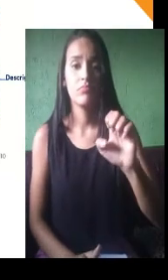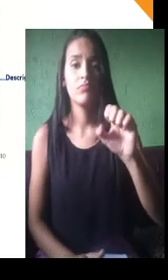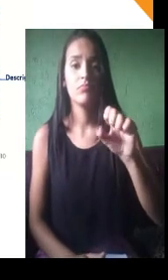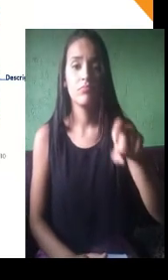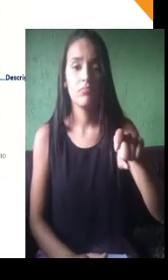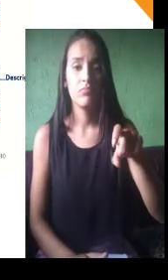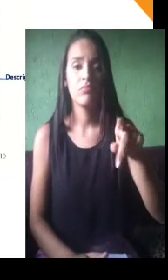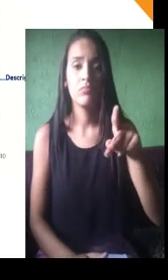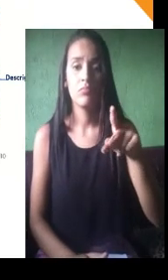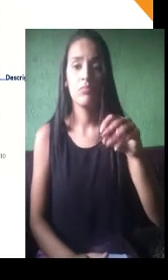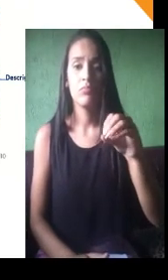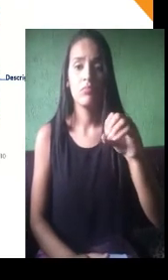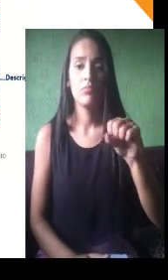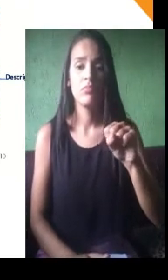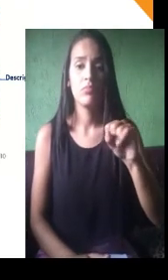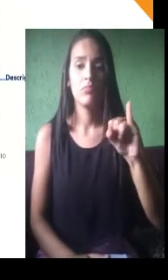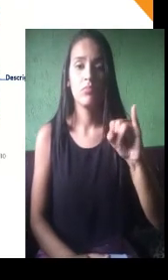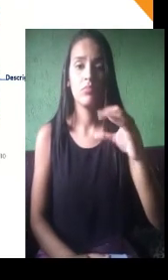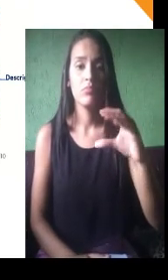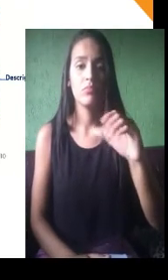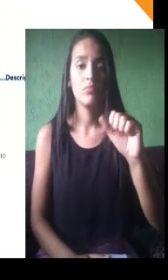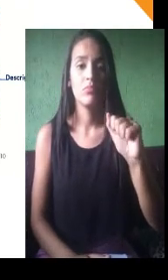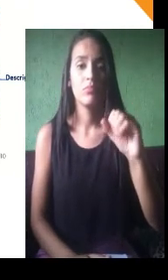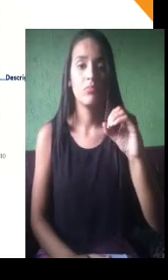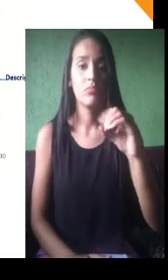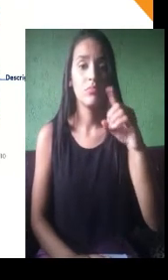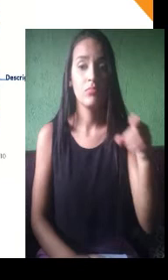que dizem respeito à China, enquanto